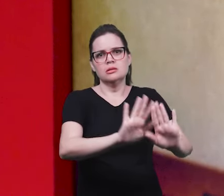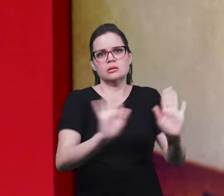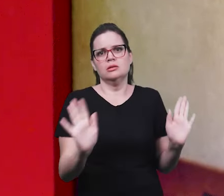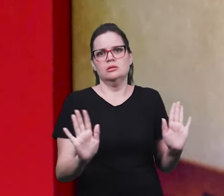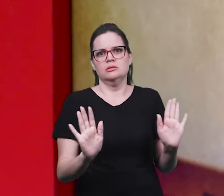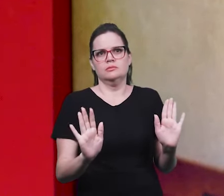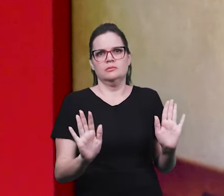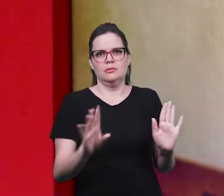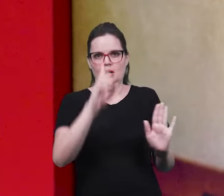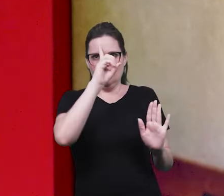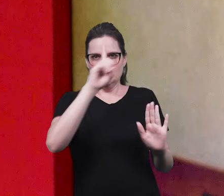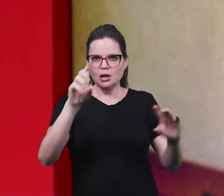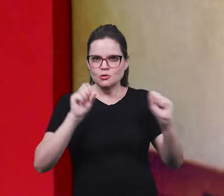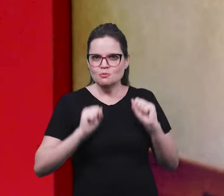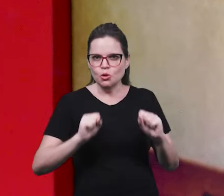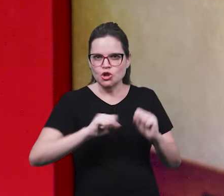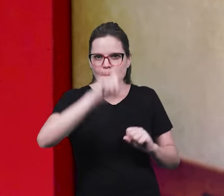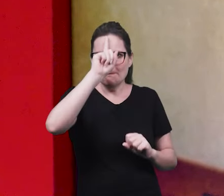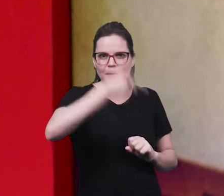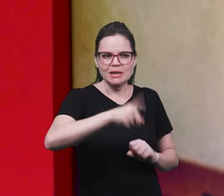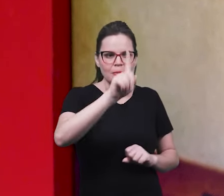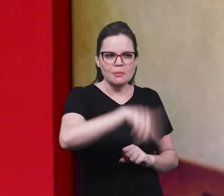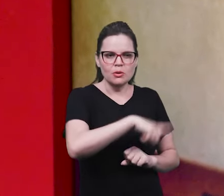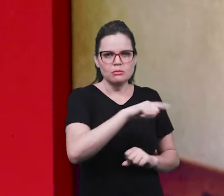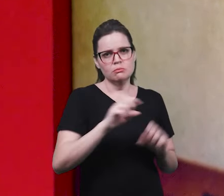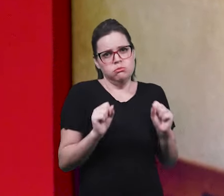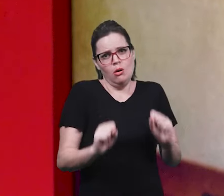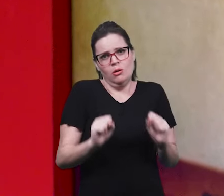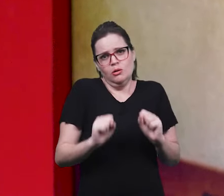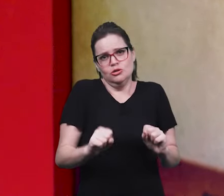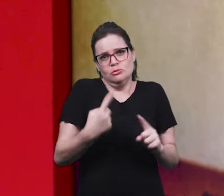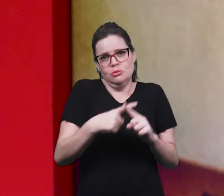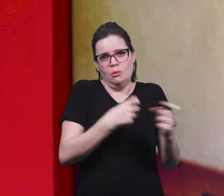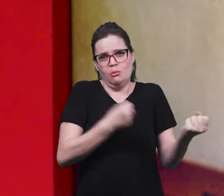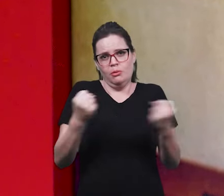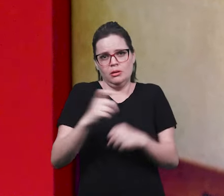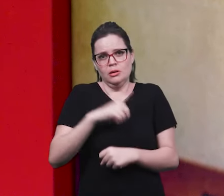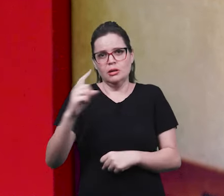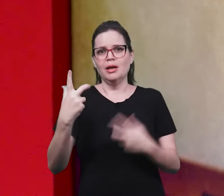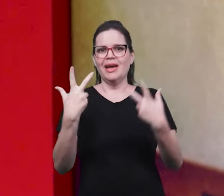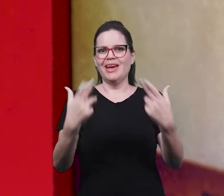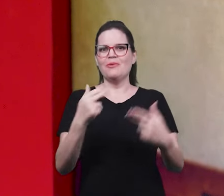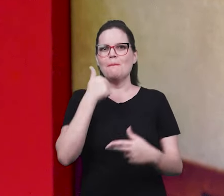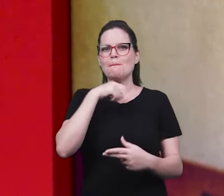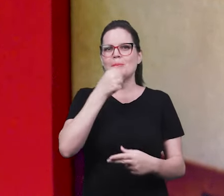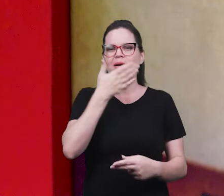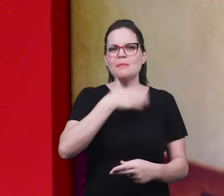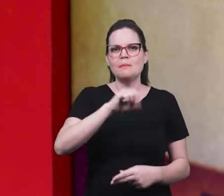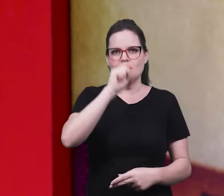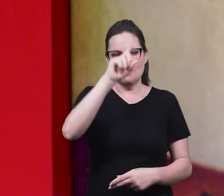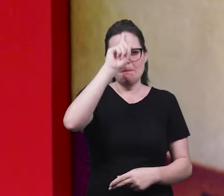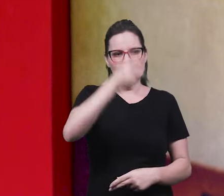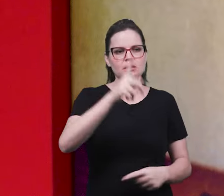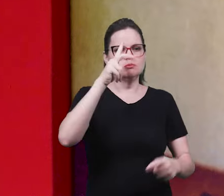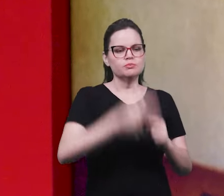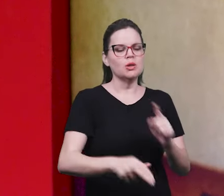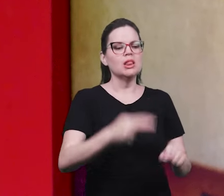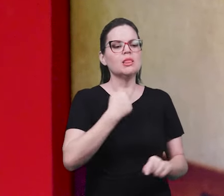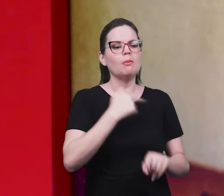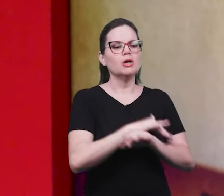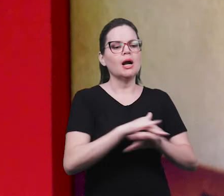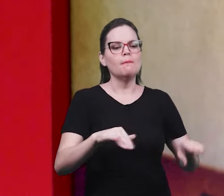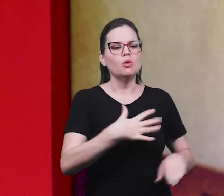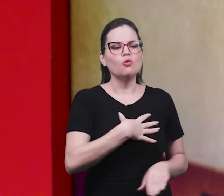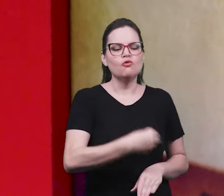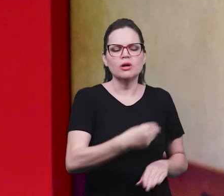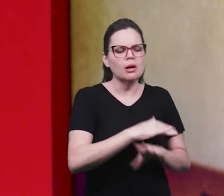podia impedir? Podia impedir. Às vezes o pai... A mãe impede o filho de fazer alguma coisa, não vai fazer e acabou. Mas Deus não impede, não deixa você fazer.